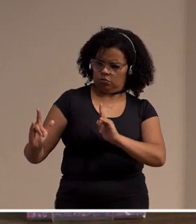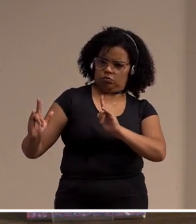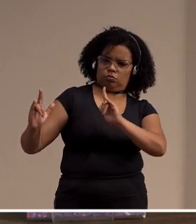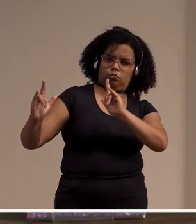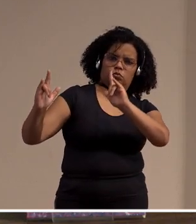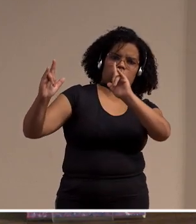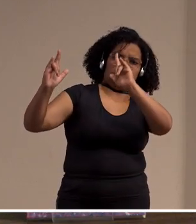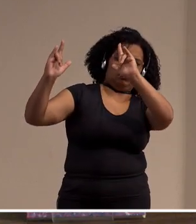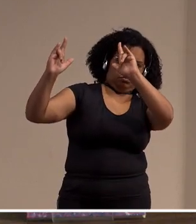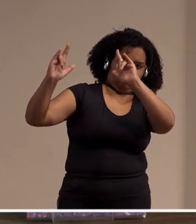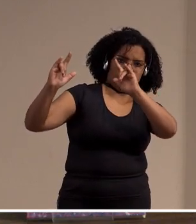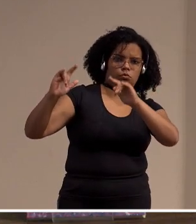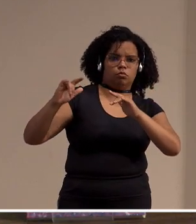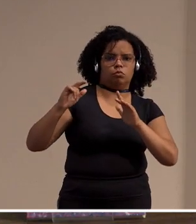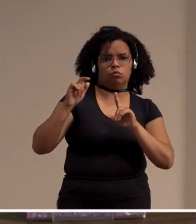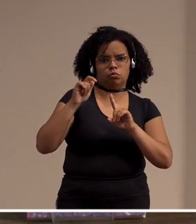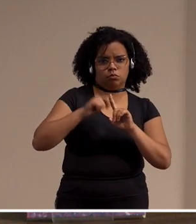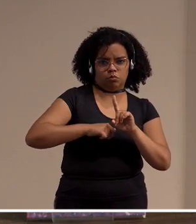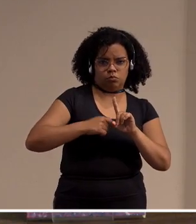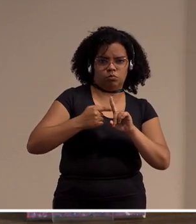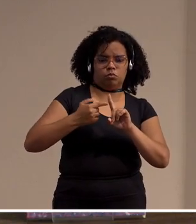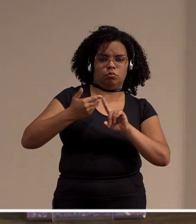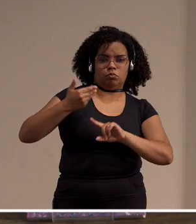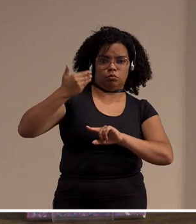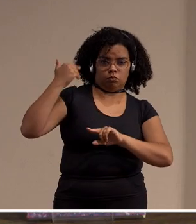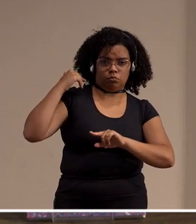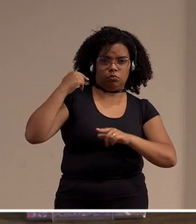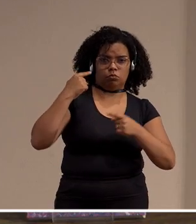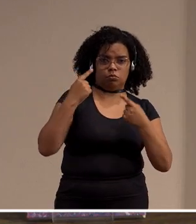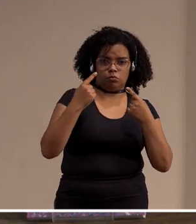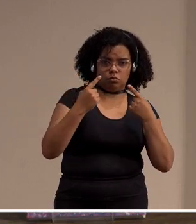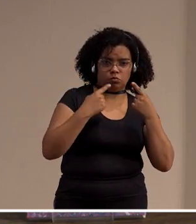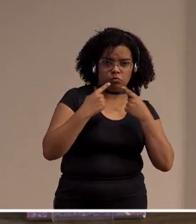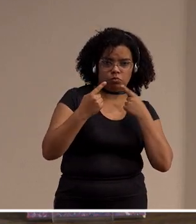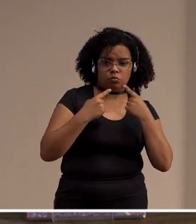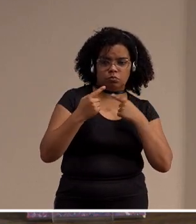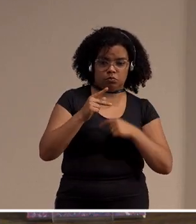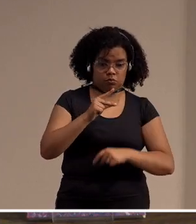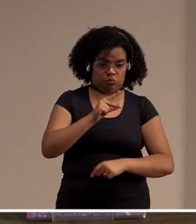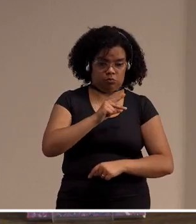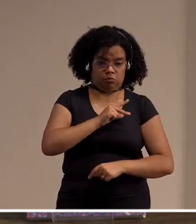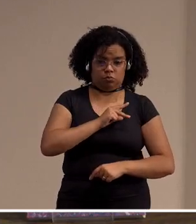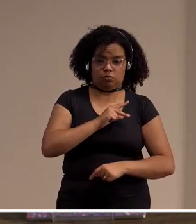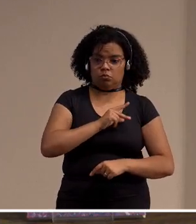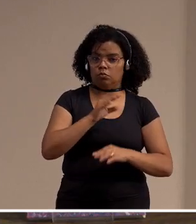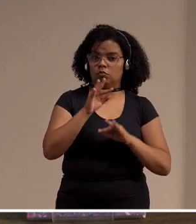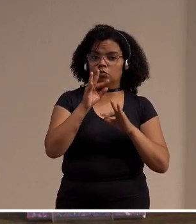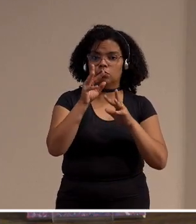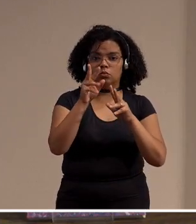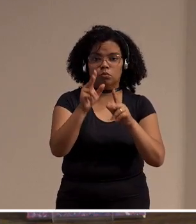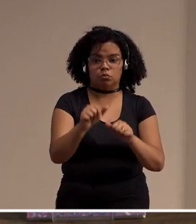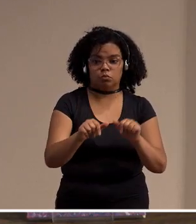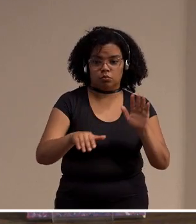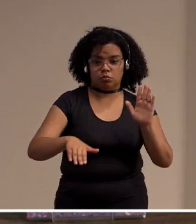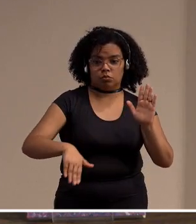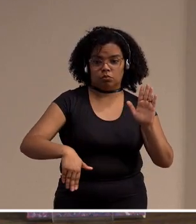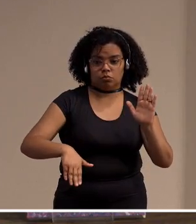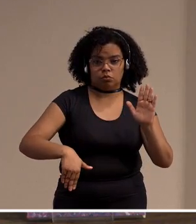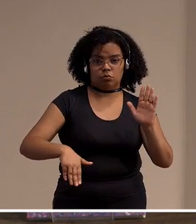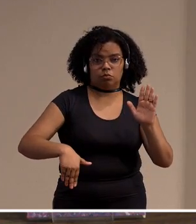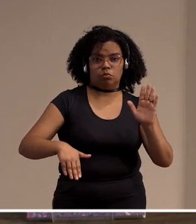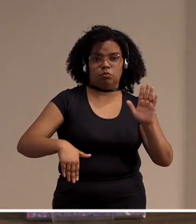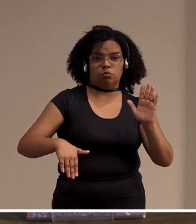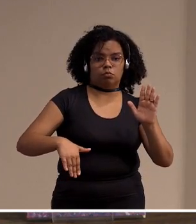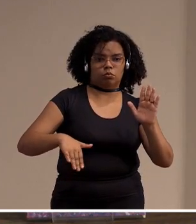a mês passado a gente estava discutindo no Brasil uma privatização, de privatizar todas as praias, transformassem em